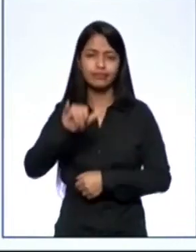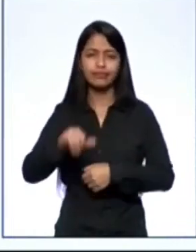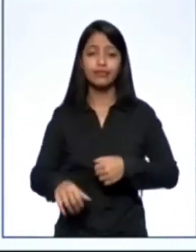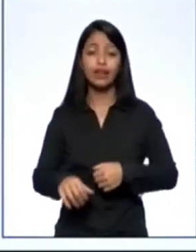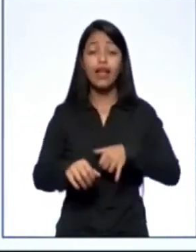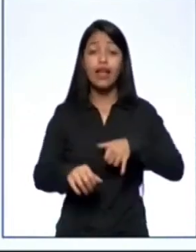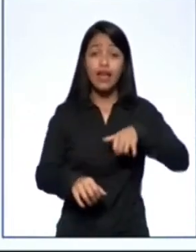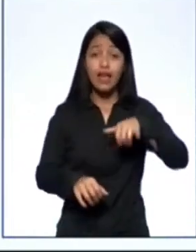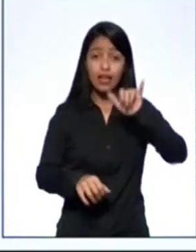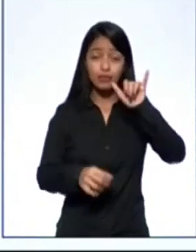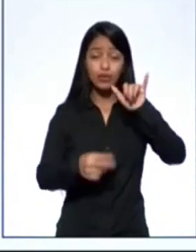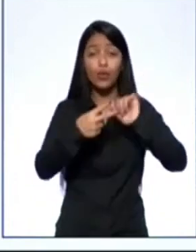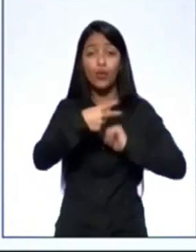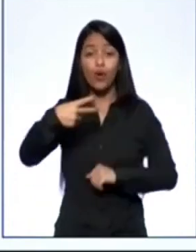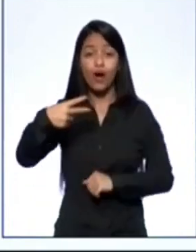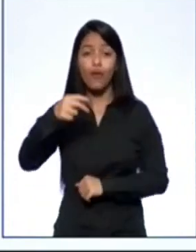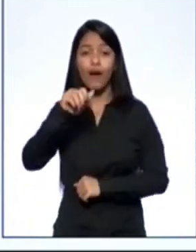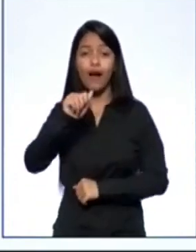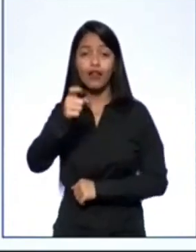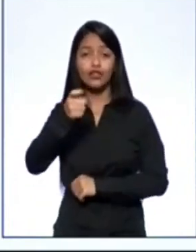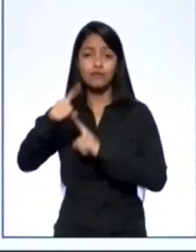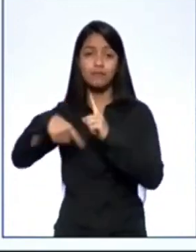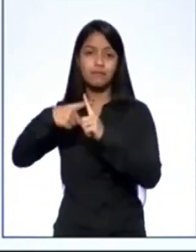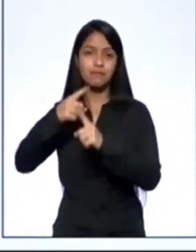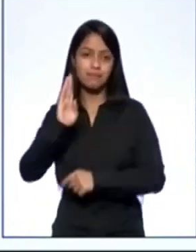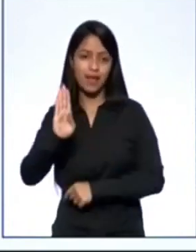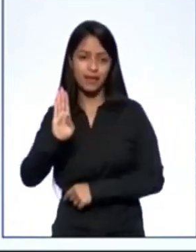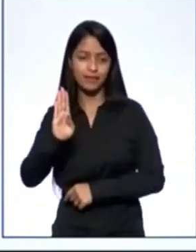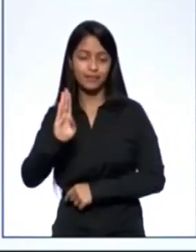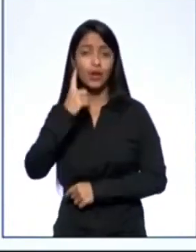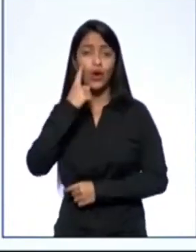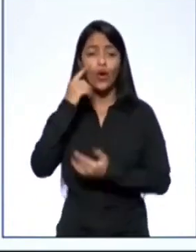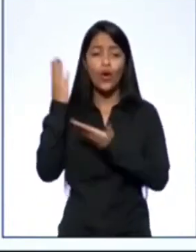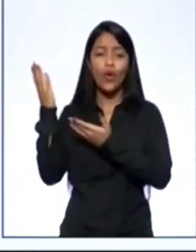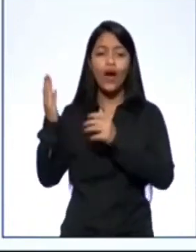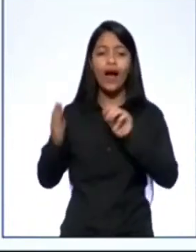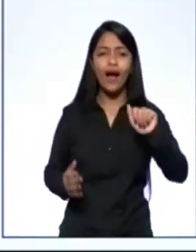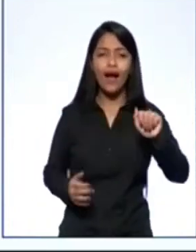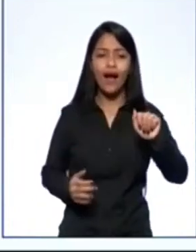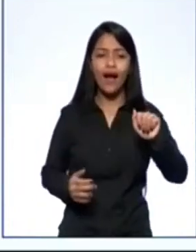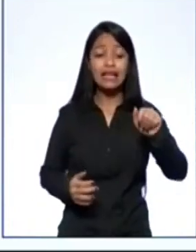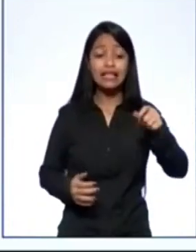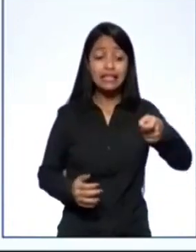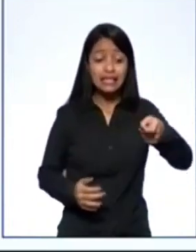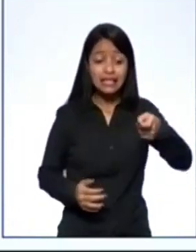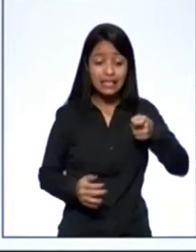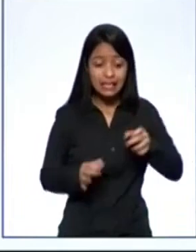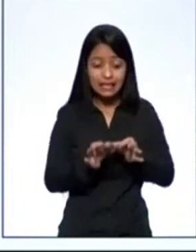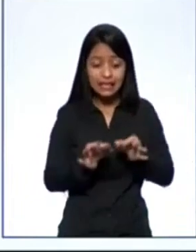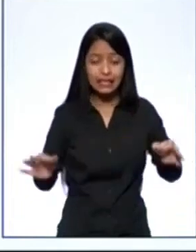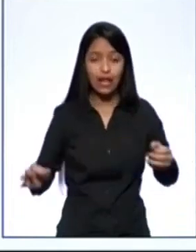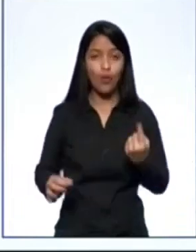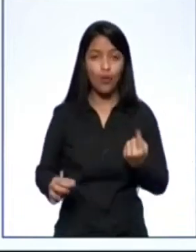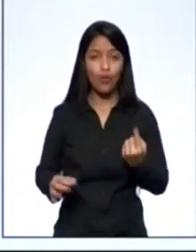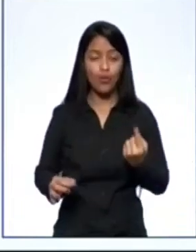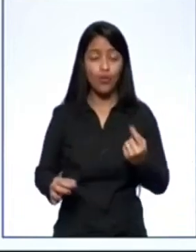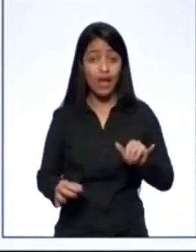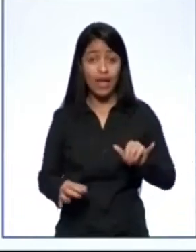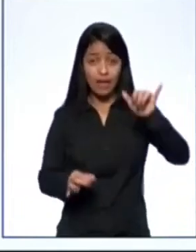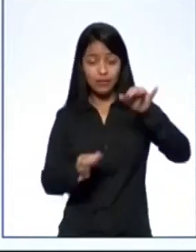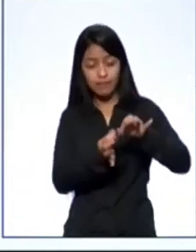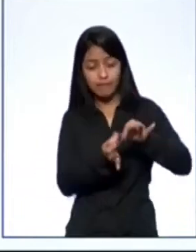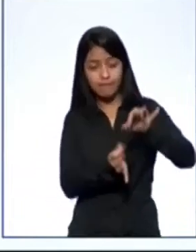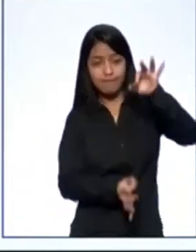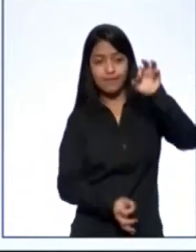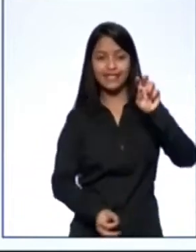b olha aqui na hora tá vendo aqui o ponto a o X é um Y é cinco que que eu faço você